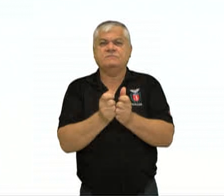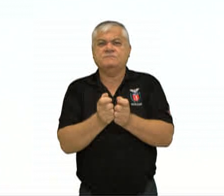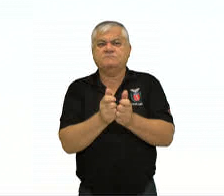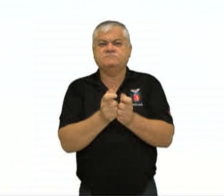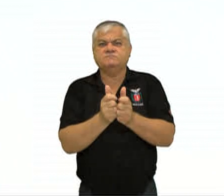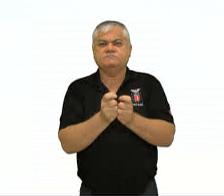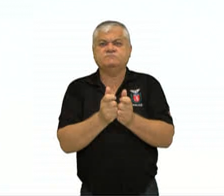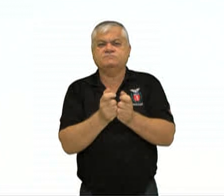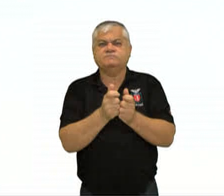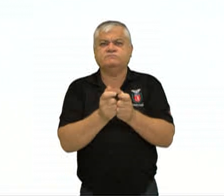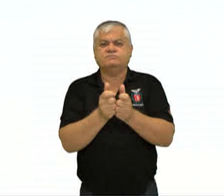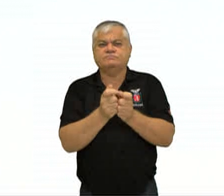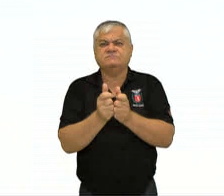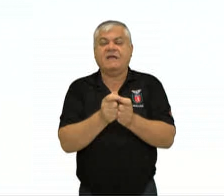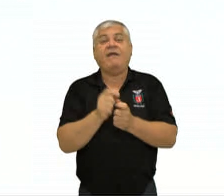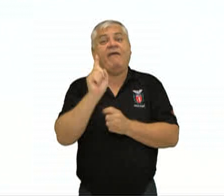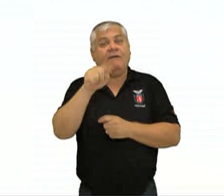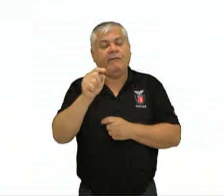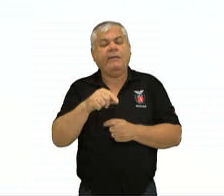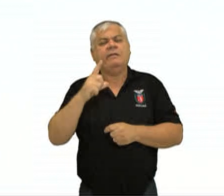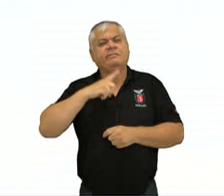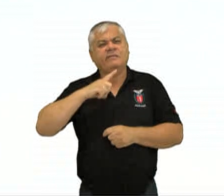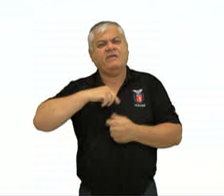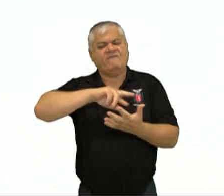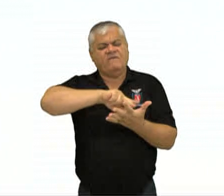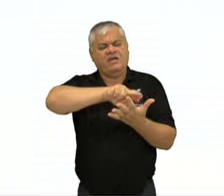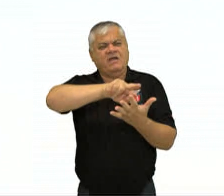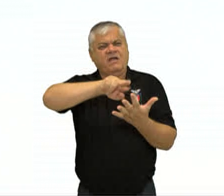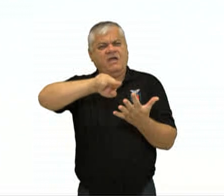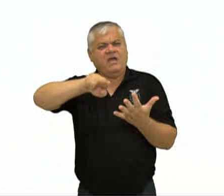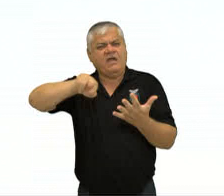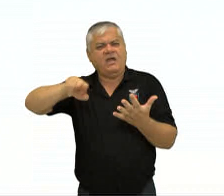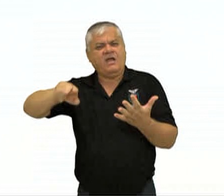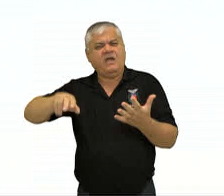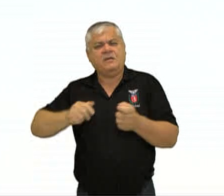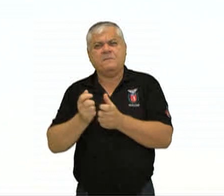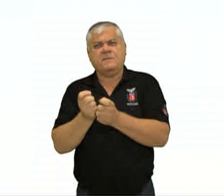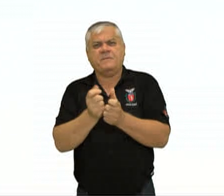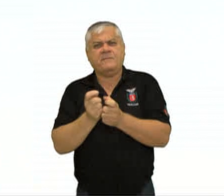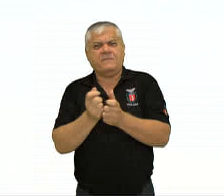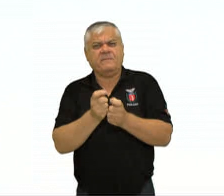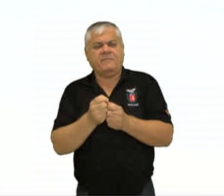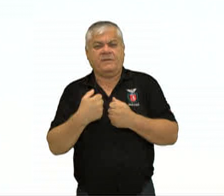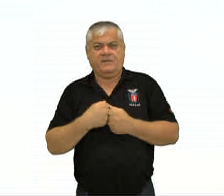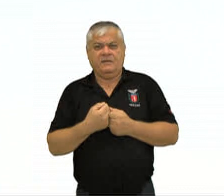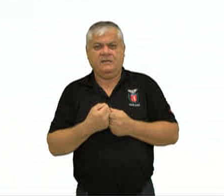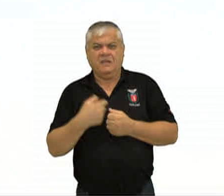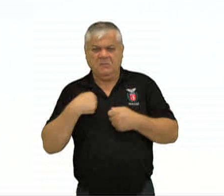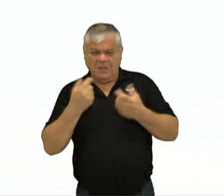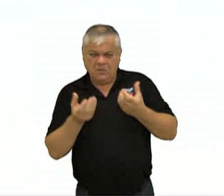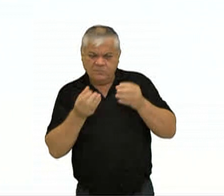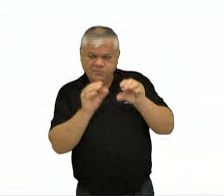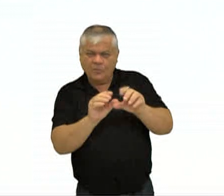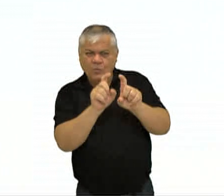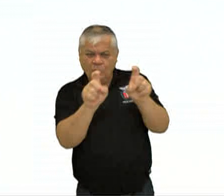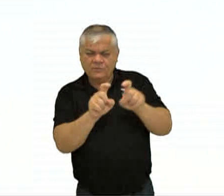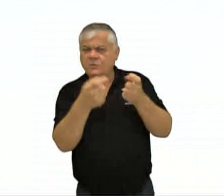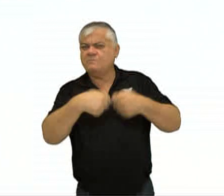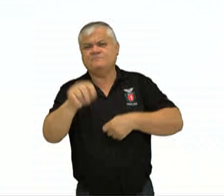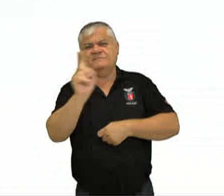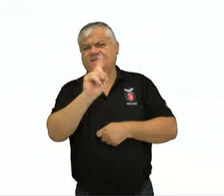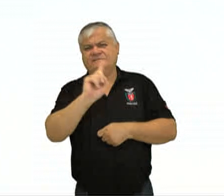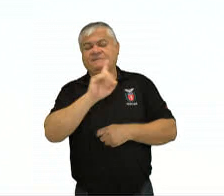que permite acesso a vários jogos sem precisar que eles sejam instalados na máquina. Com uma conexão à internet